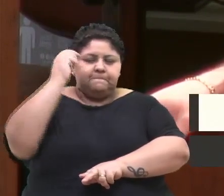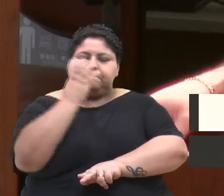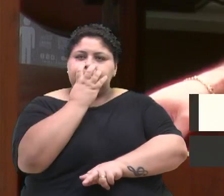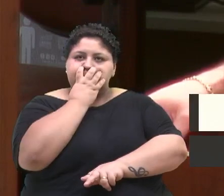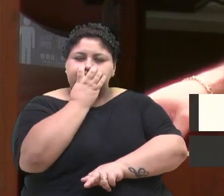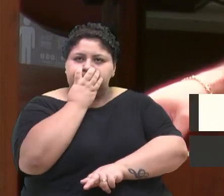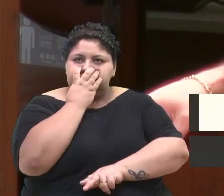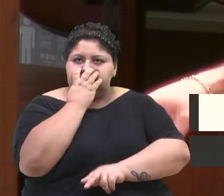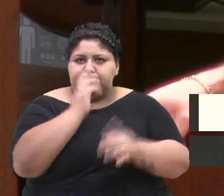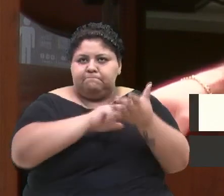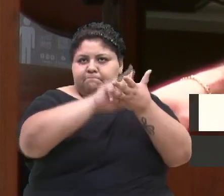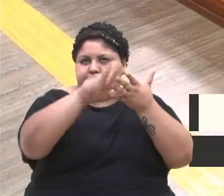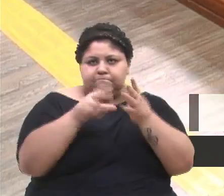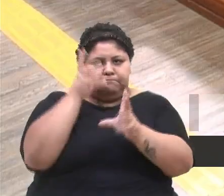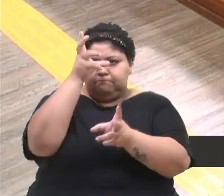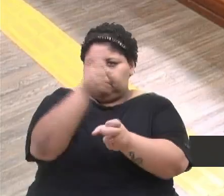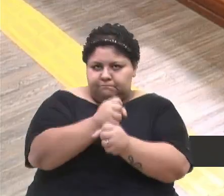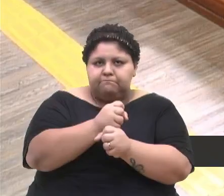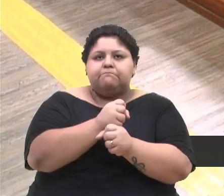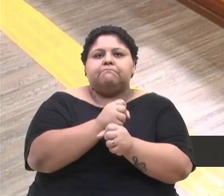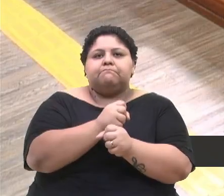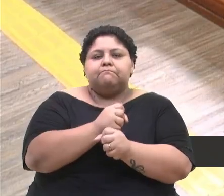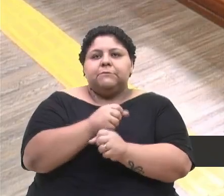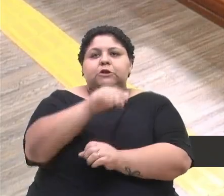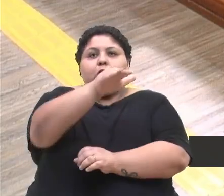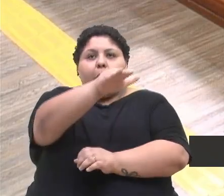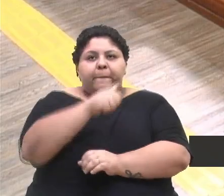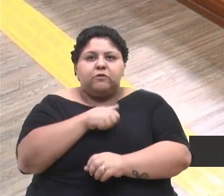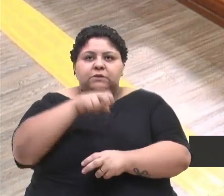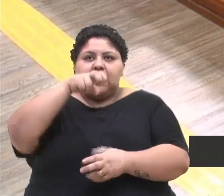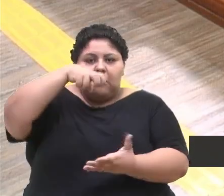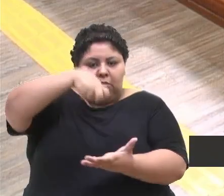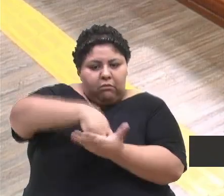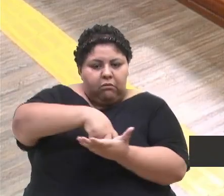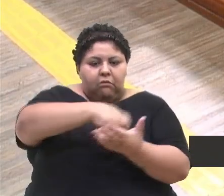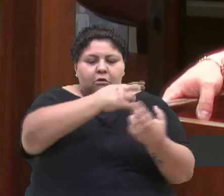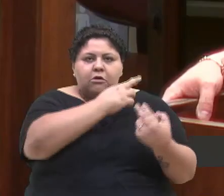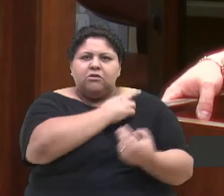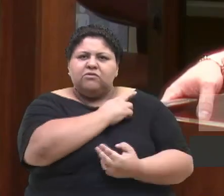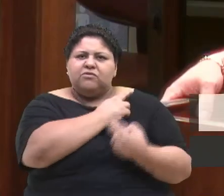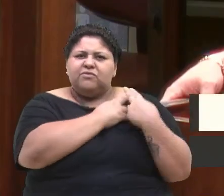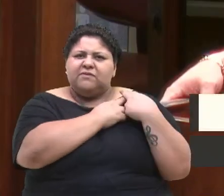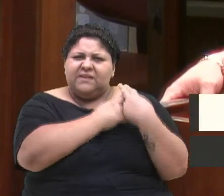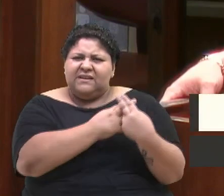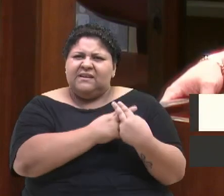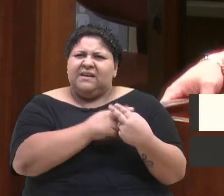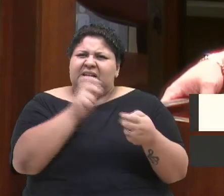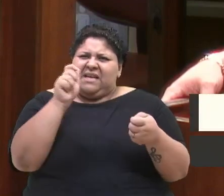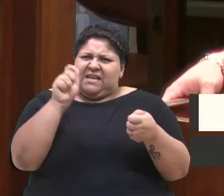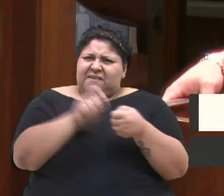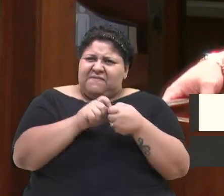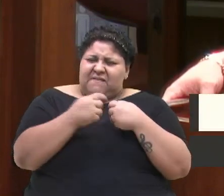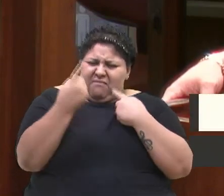defesa aqui e buscar a punição dos responsáveis que fazem essa atrocidade